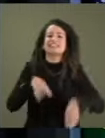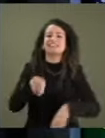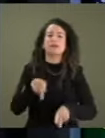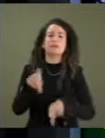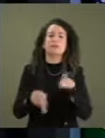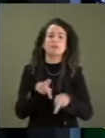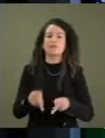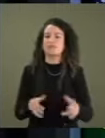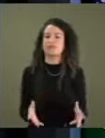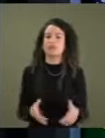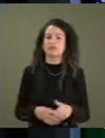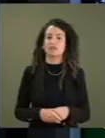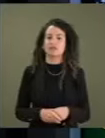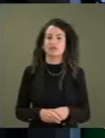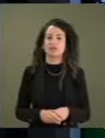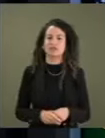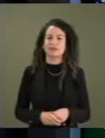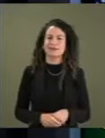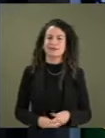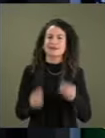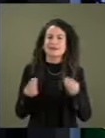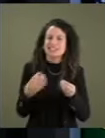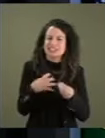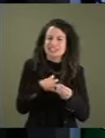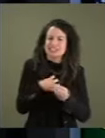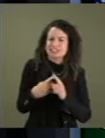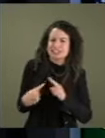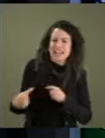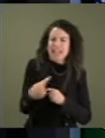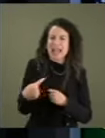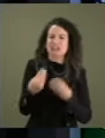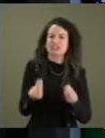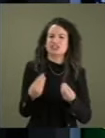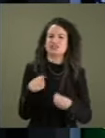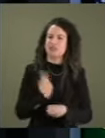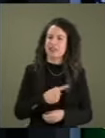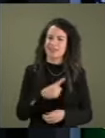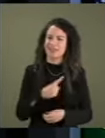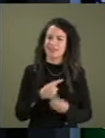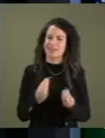nação? Que karma é esse que nós temos, rapaz?